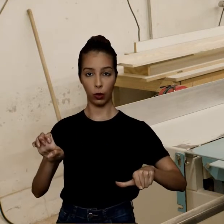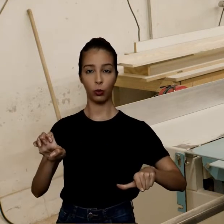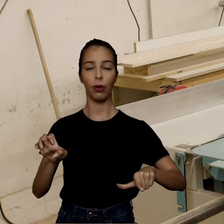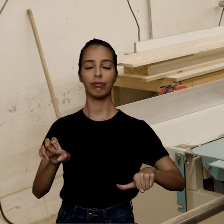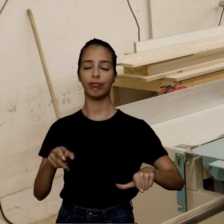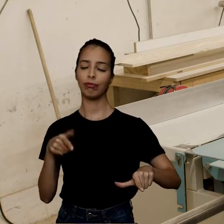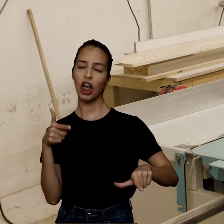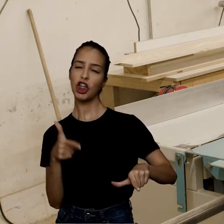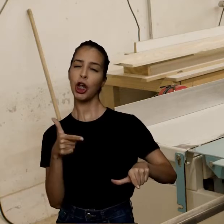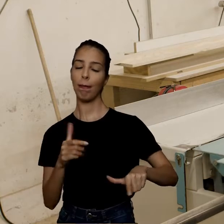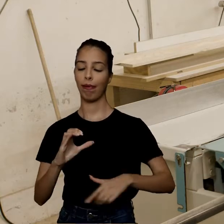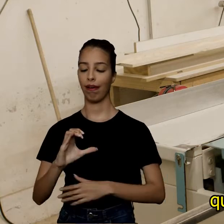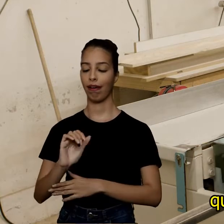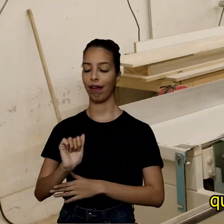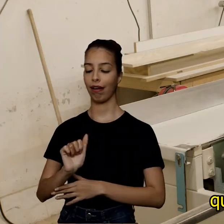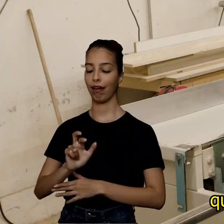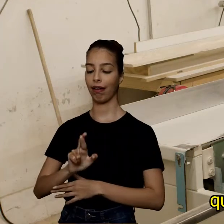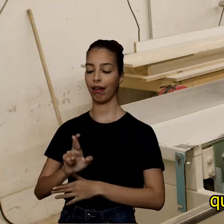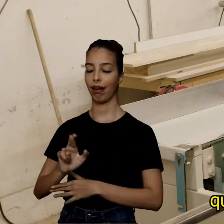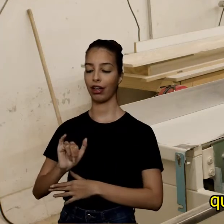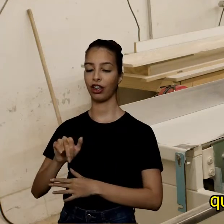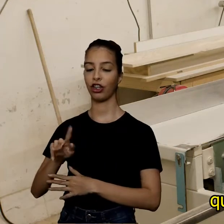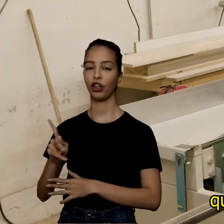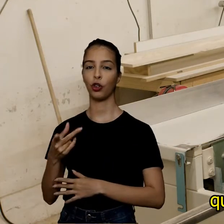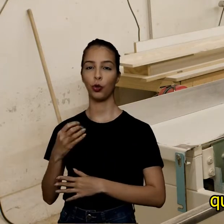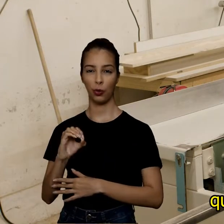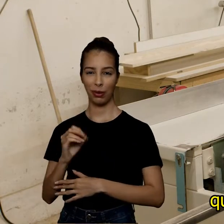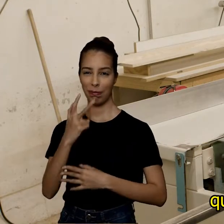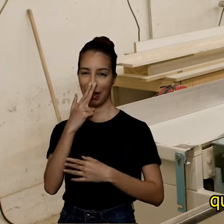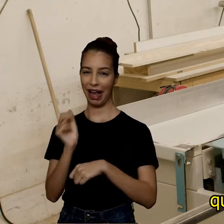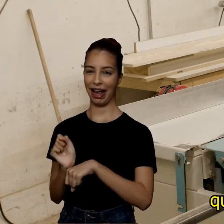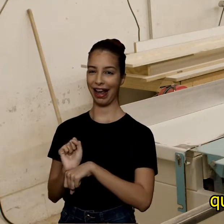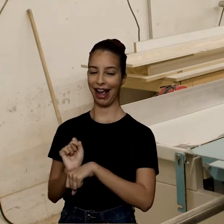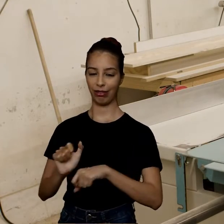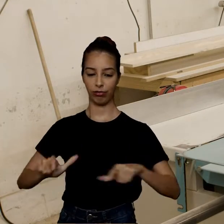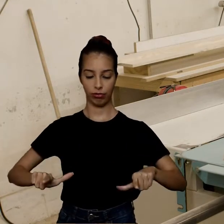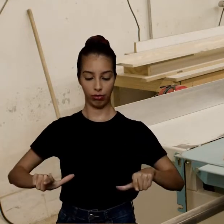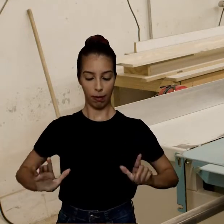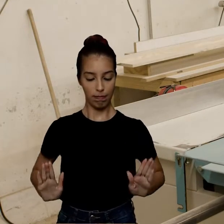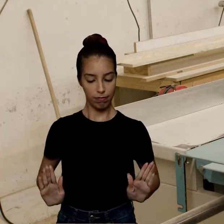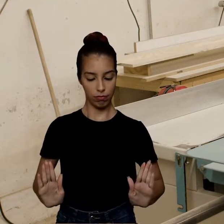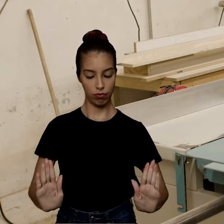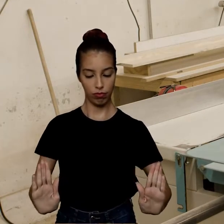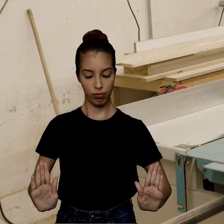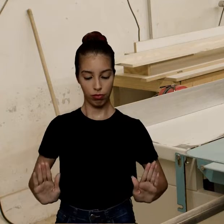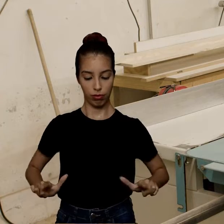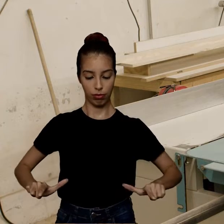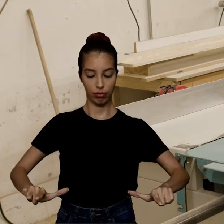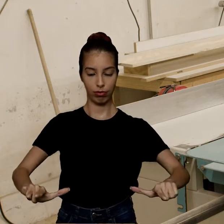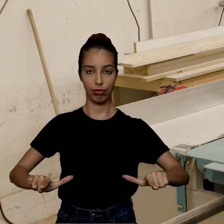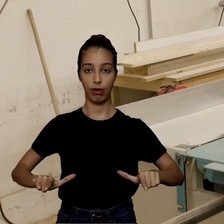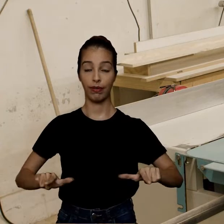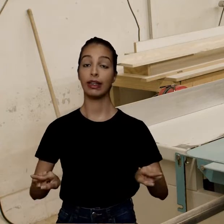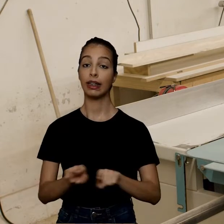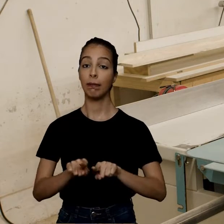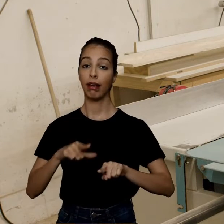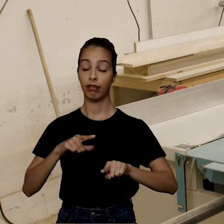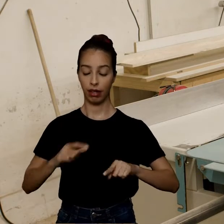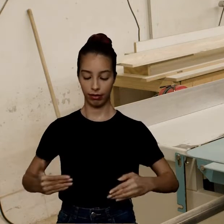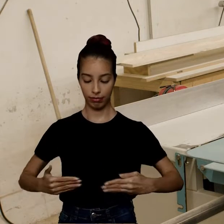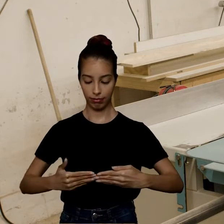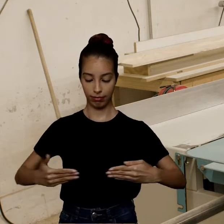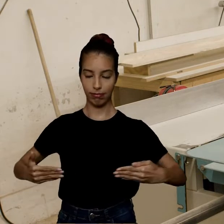lado esquerdo aqui da máquina, que a gente consegue empurrar ela. Junto com esse carrinho, a gente